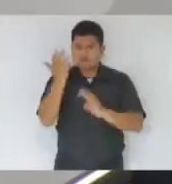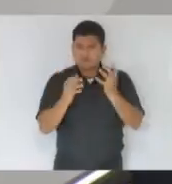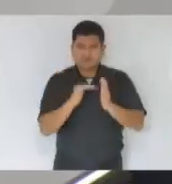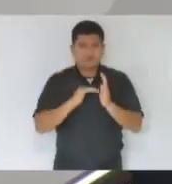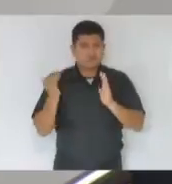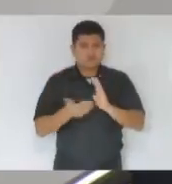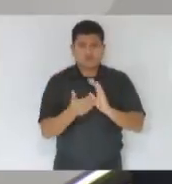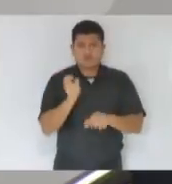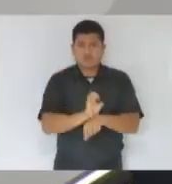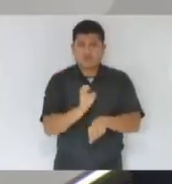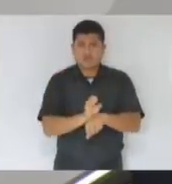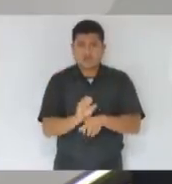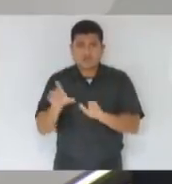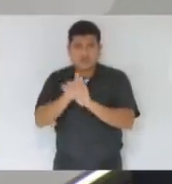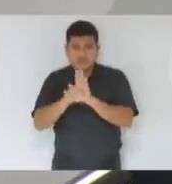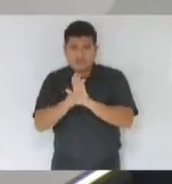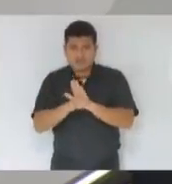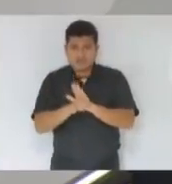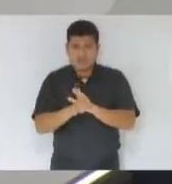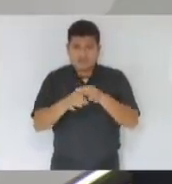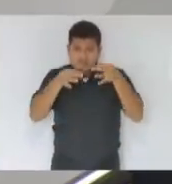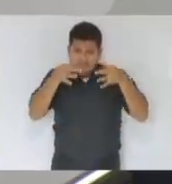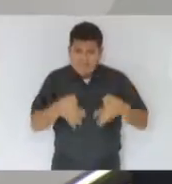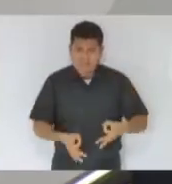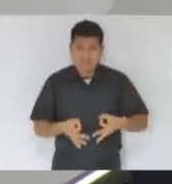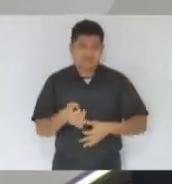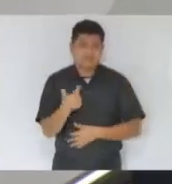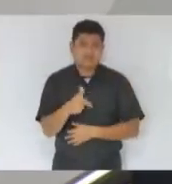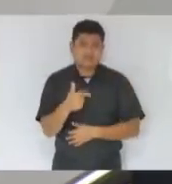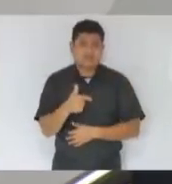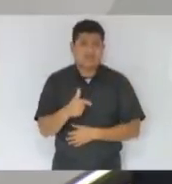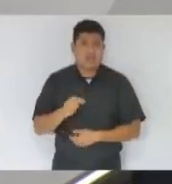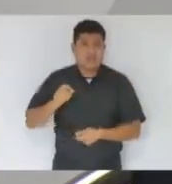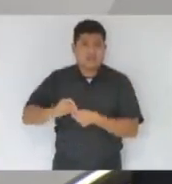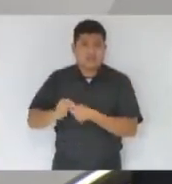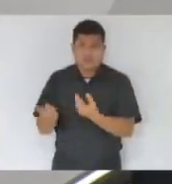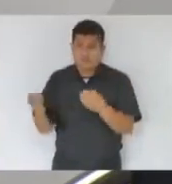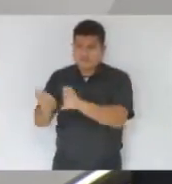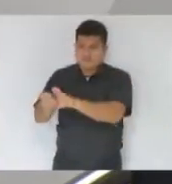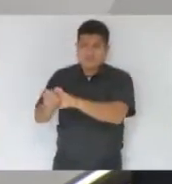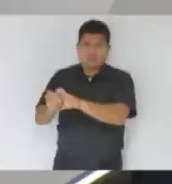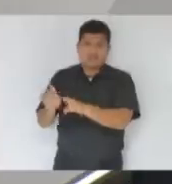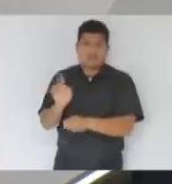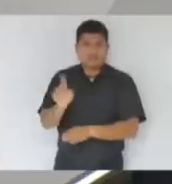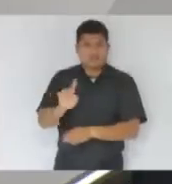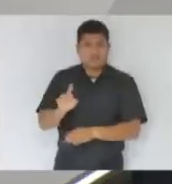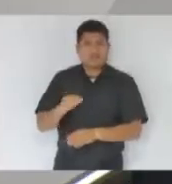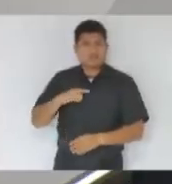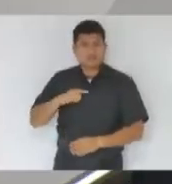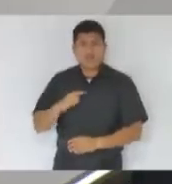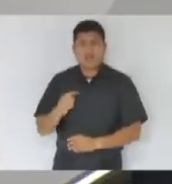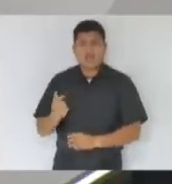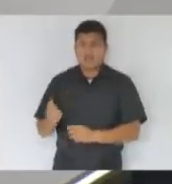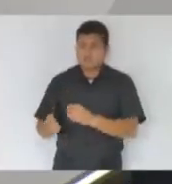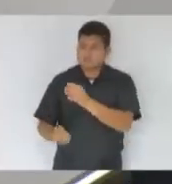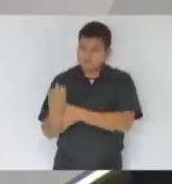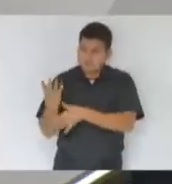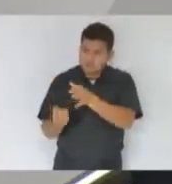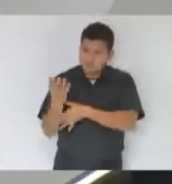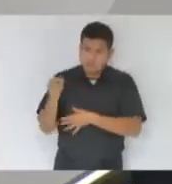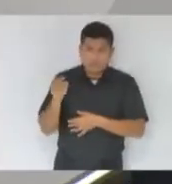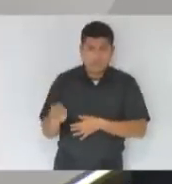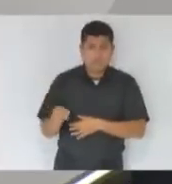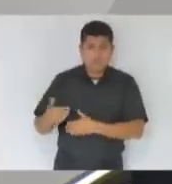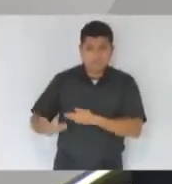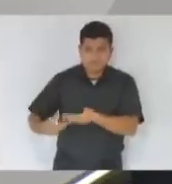específica para isso. Está sendo feita. Não é fechamento. Existe uma cadeia produtiva, mas também existe, que pode